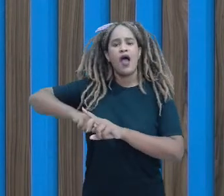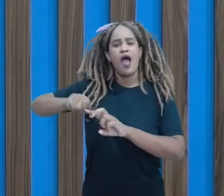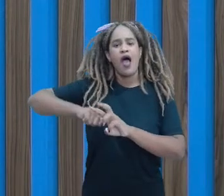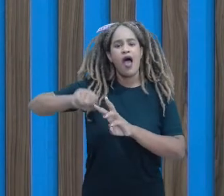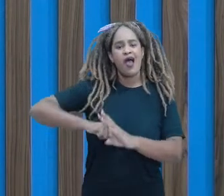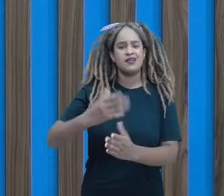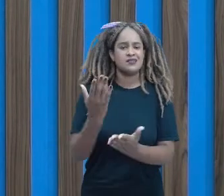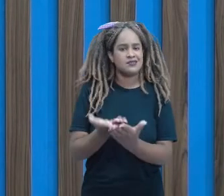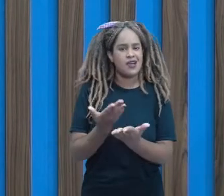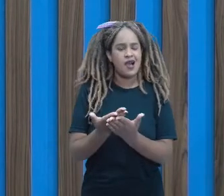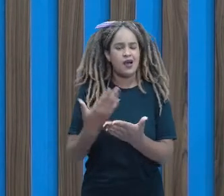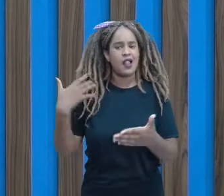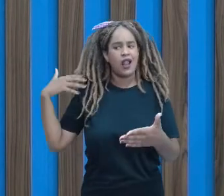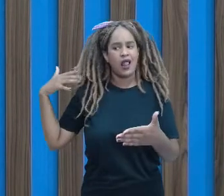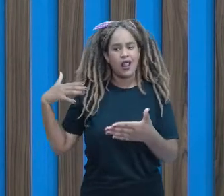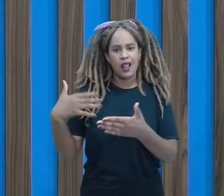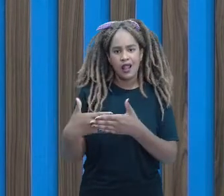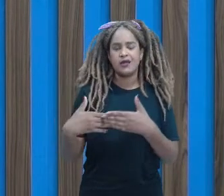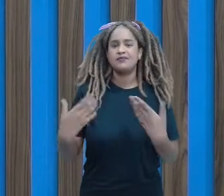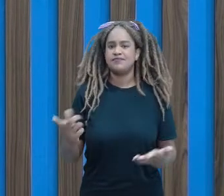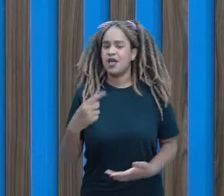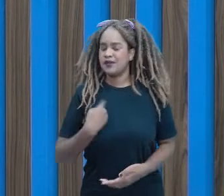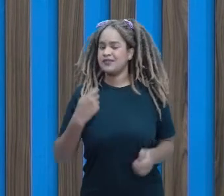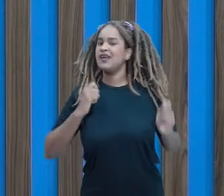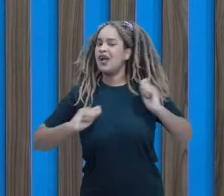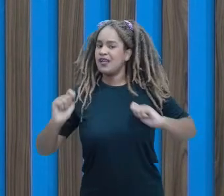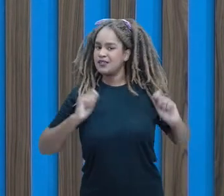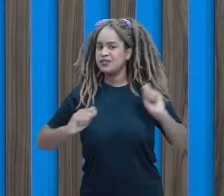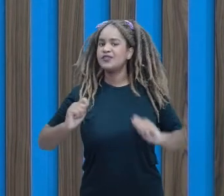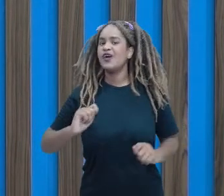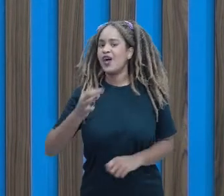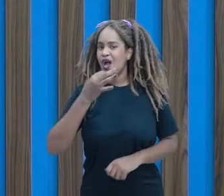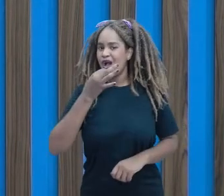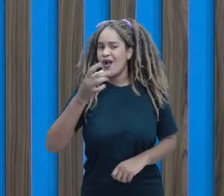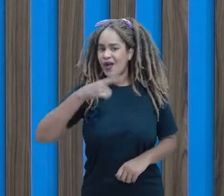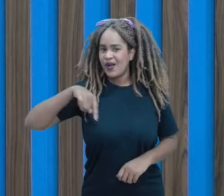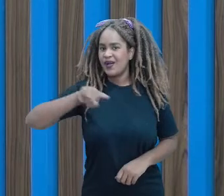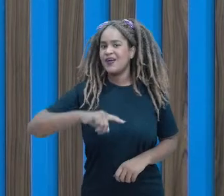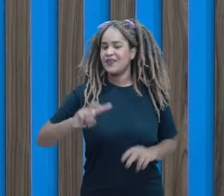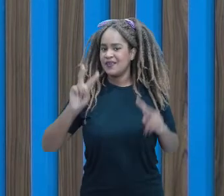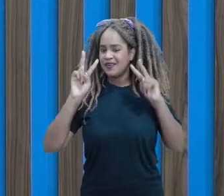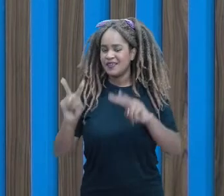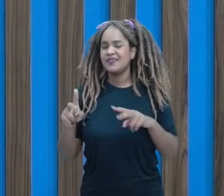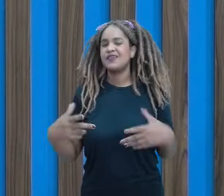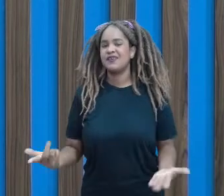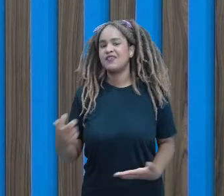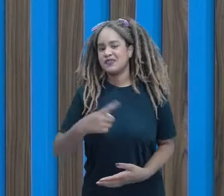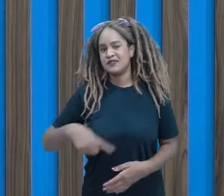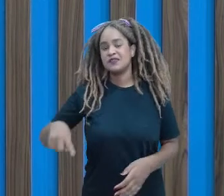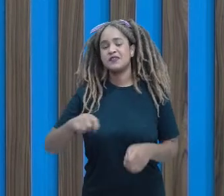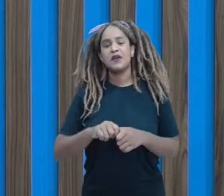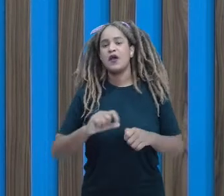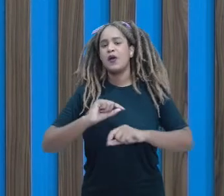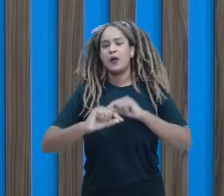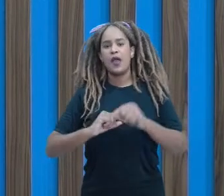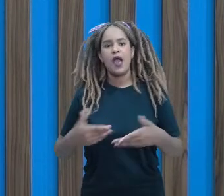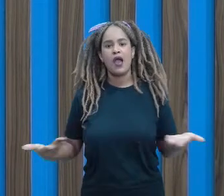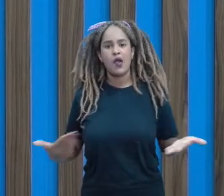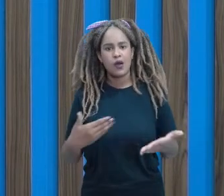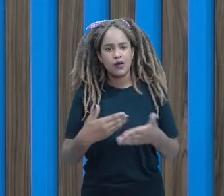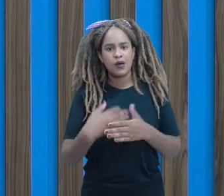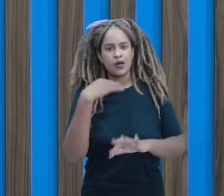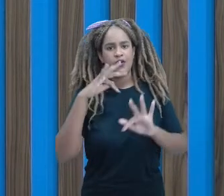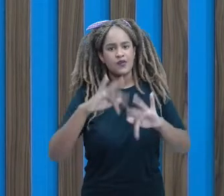aula, né? Nós estamos também aqui bem ansiosos para saber o que é que vocês estão fazendo, né, nessa etapa final, como foram